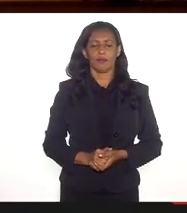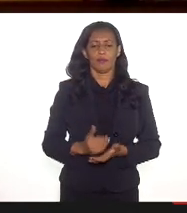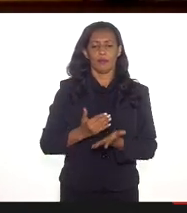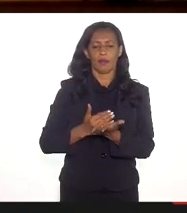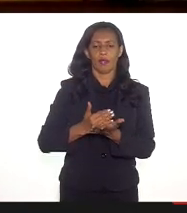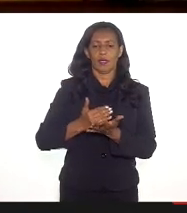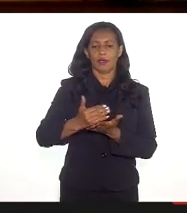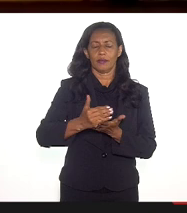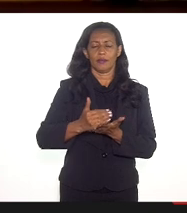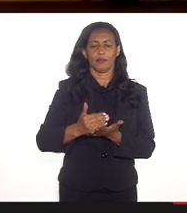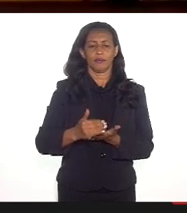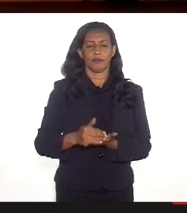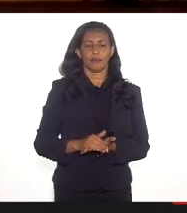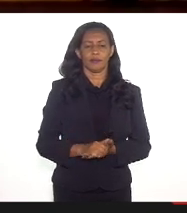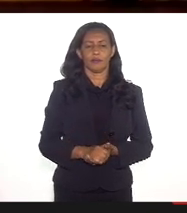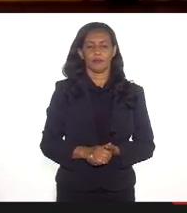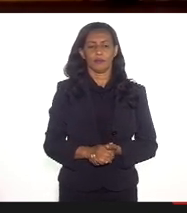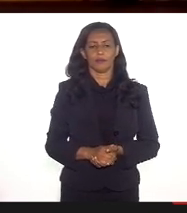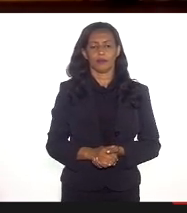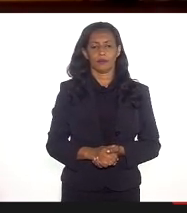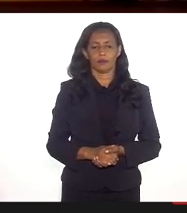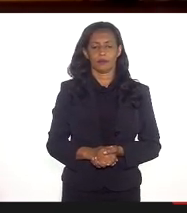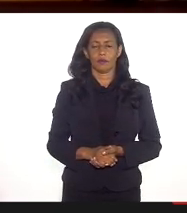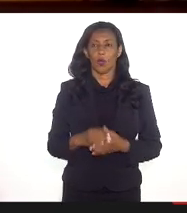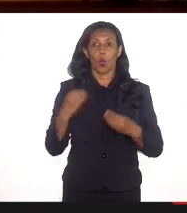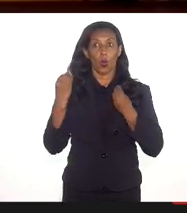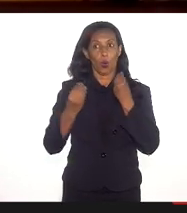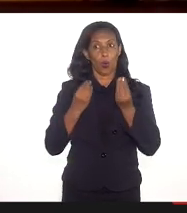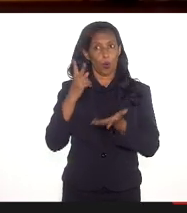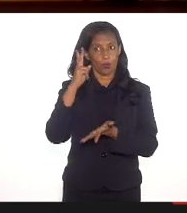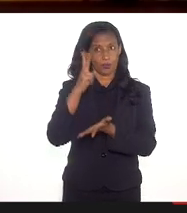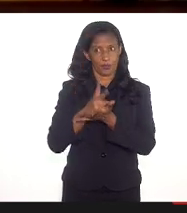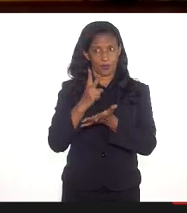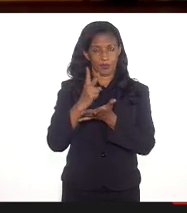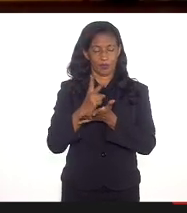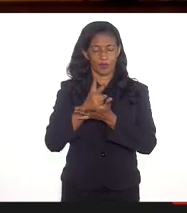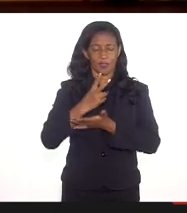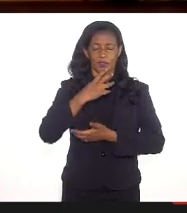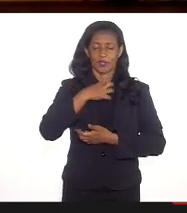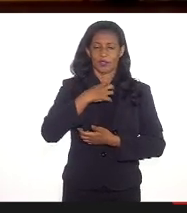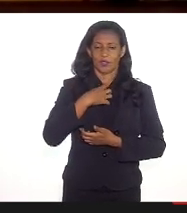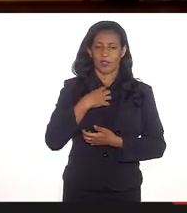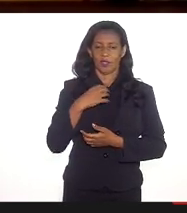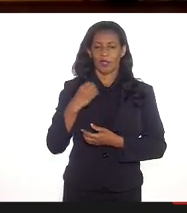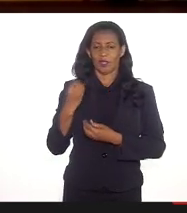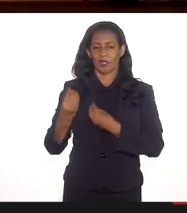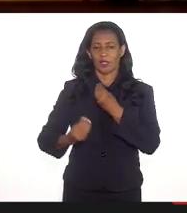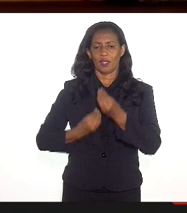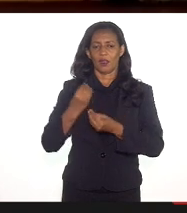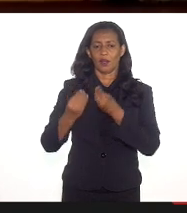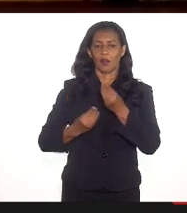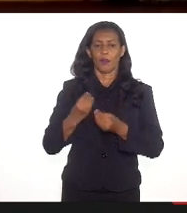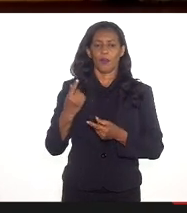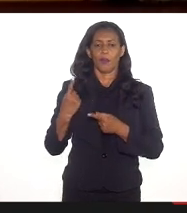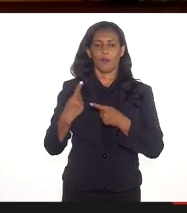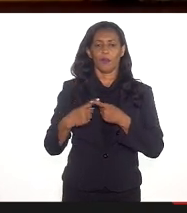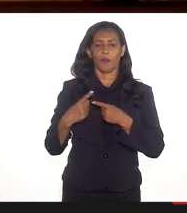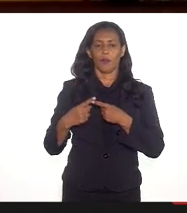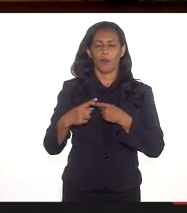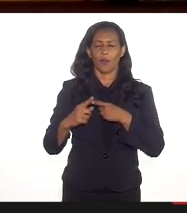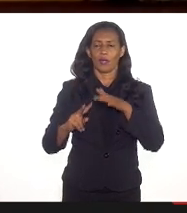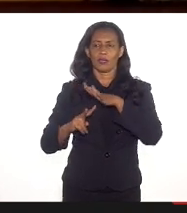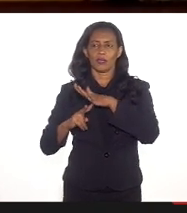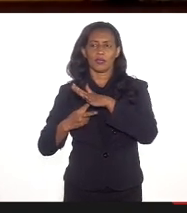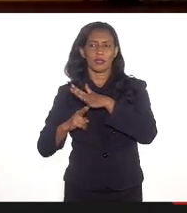Inicialmente, eu gostaria de iniciar, como a gente sempre faz, né, o sentido, por que fundamos dentro da FITEC uma seção sindical